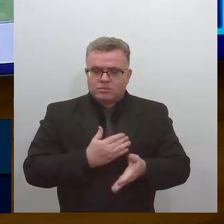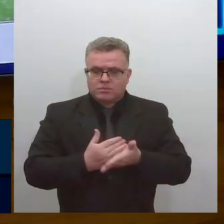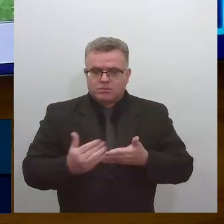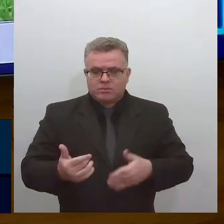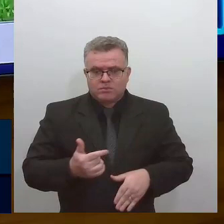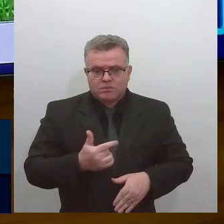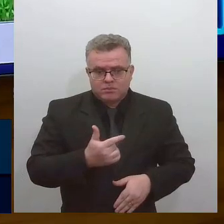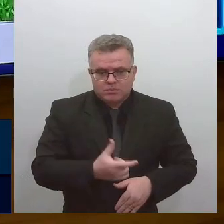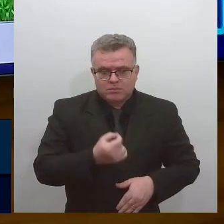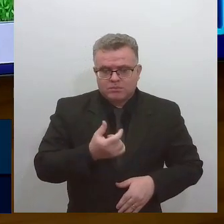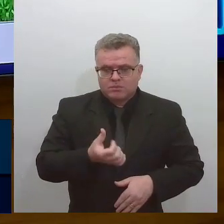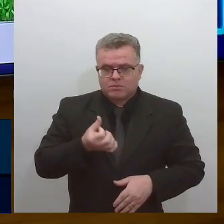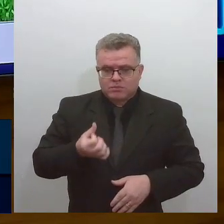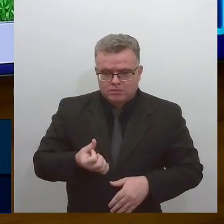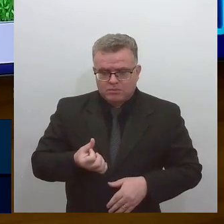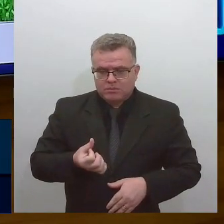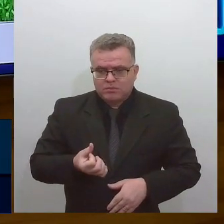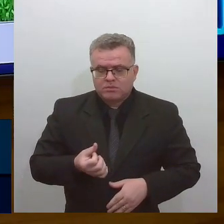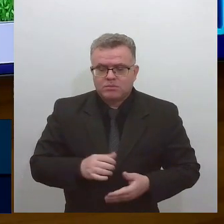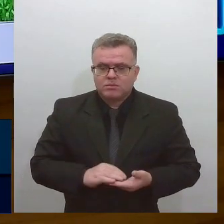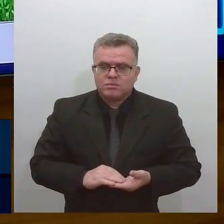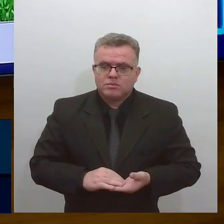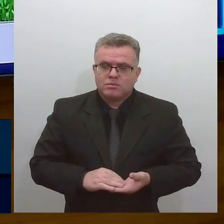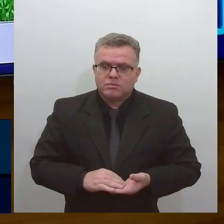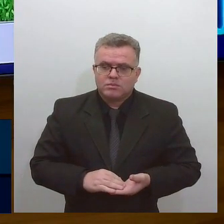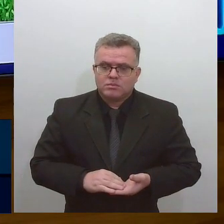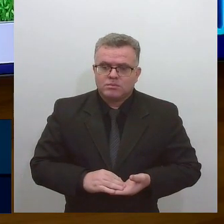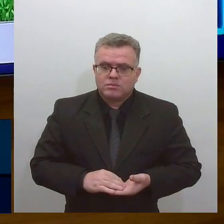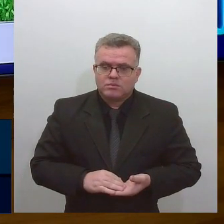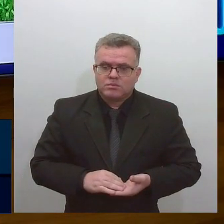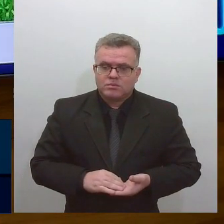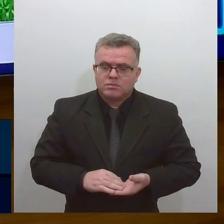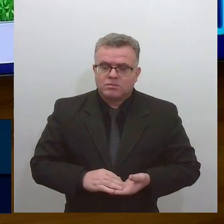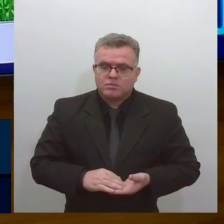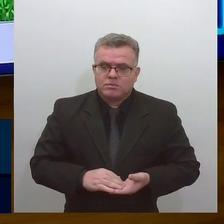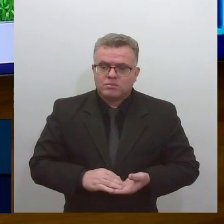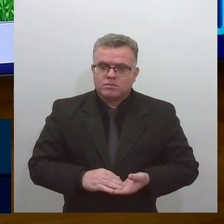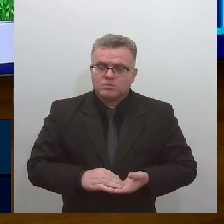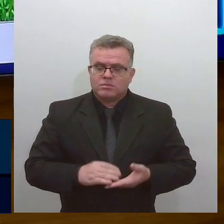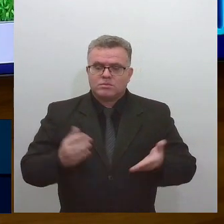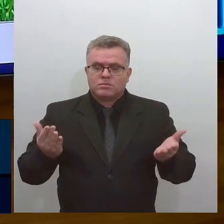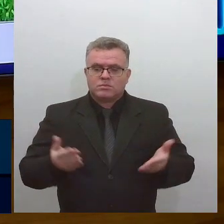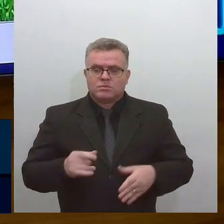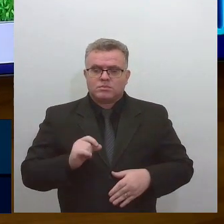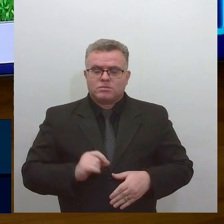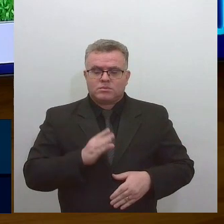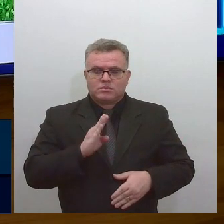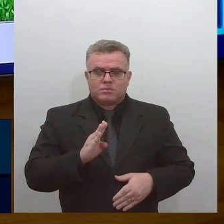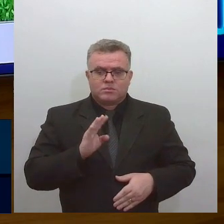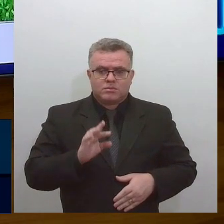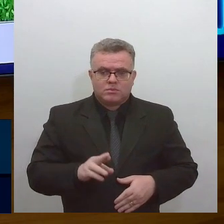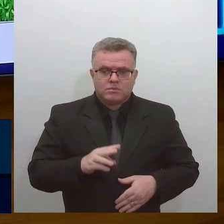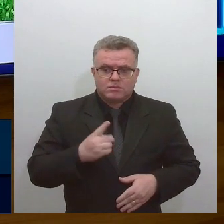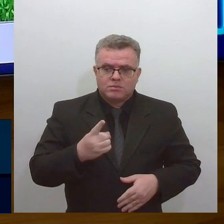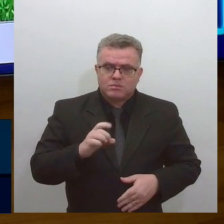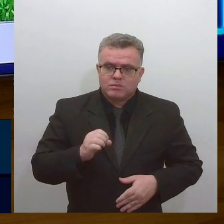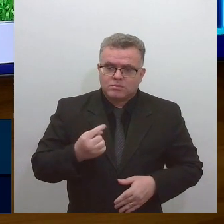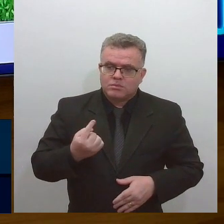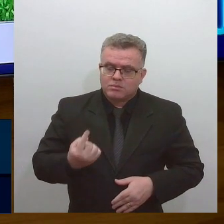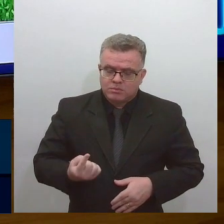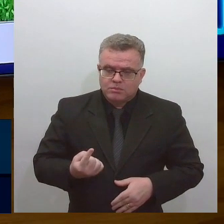2026 então nós temos hoje na br11 Norte 73 Km da rodovia já estão